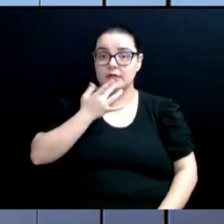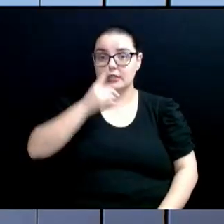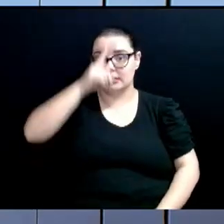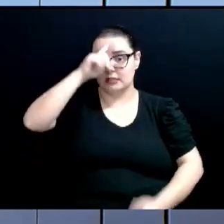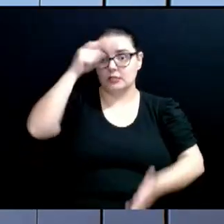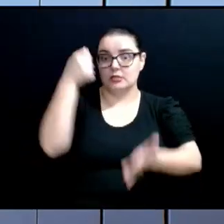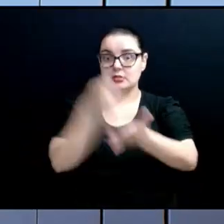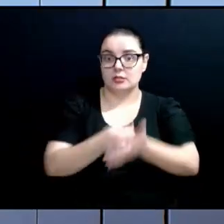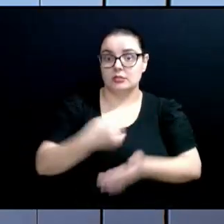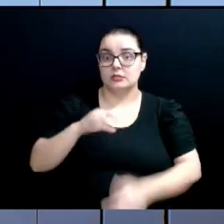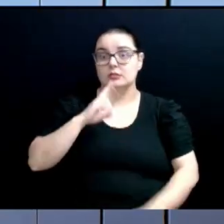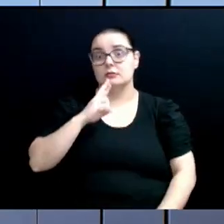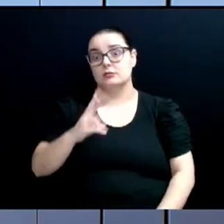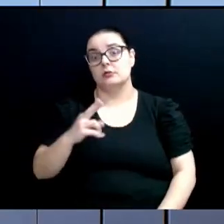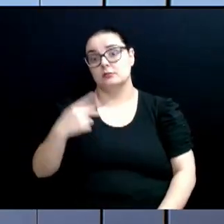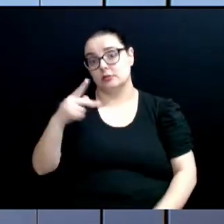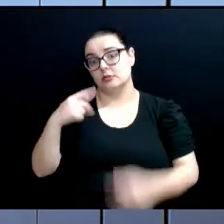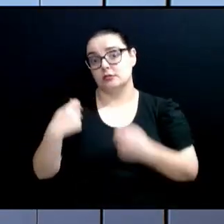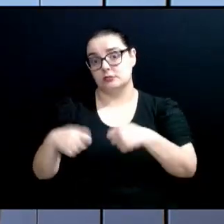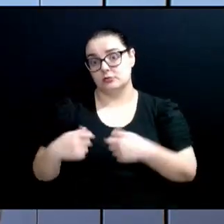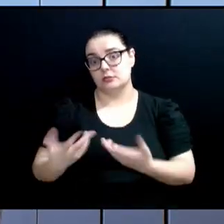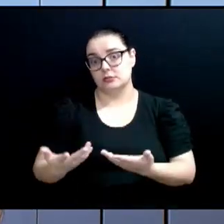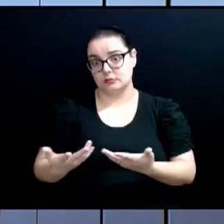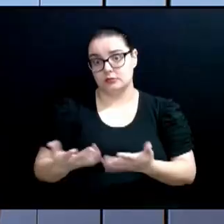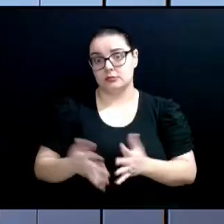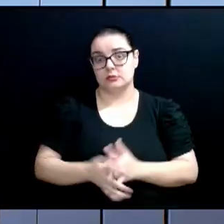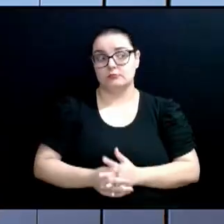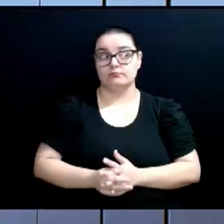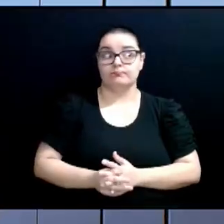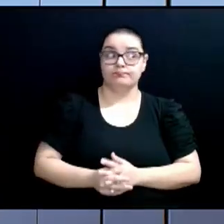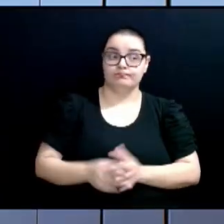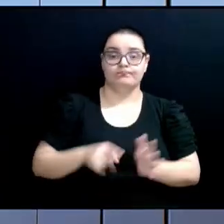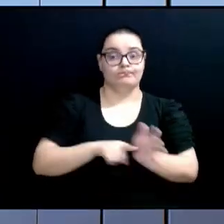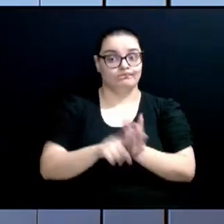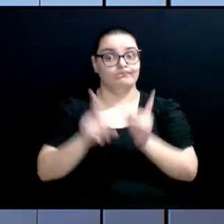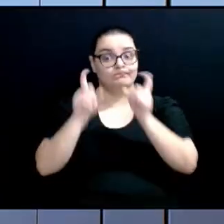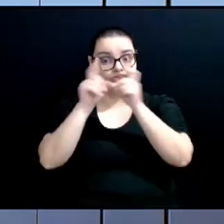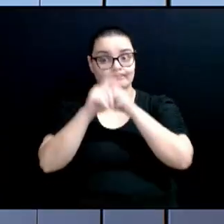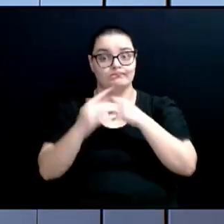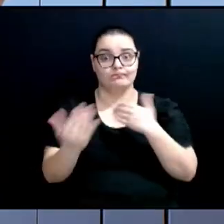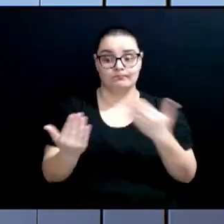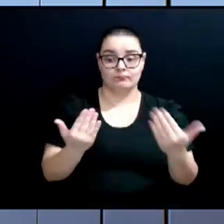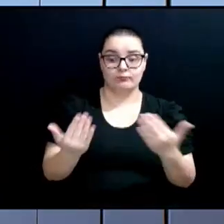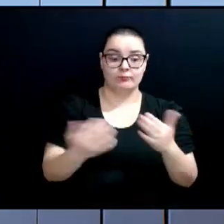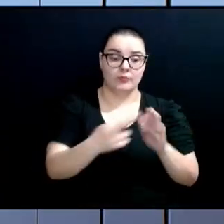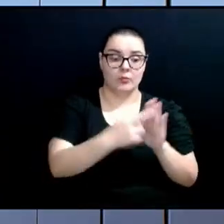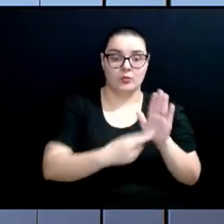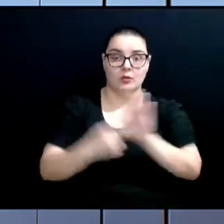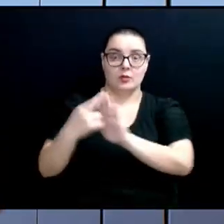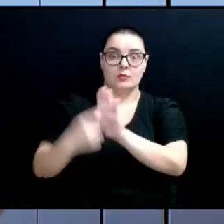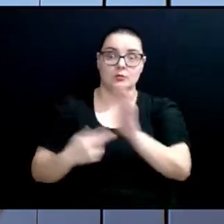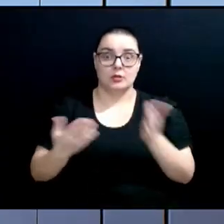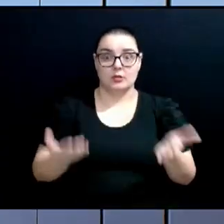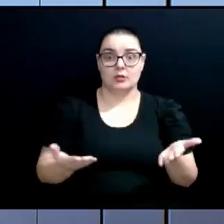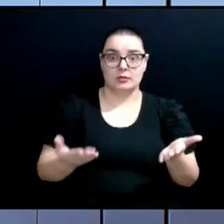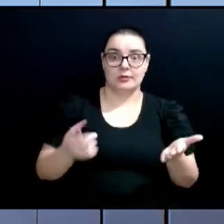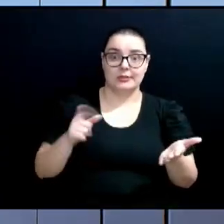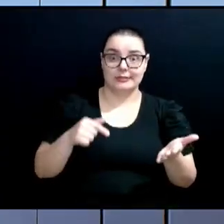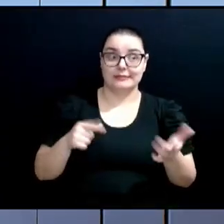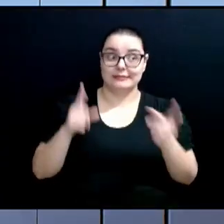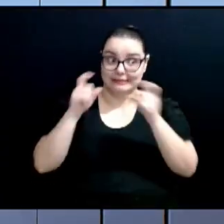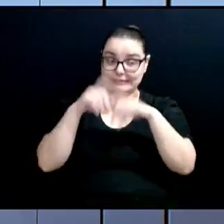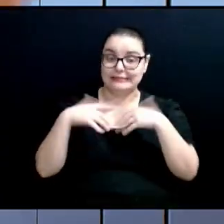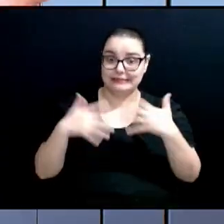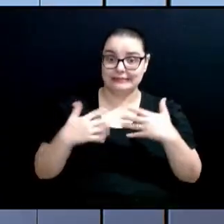necessidades, né? Então, essa é uma pergunta difícil, porque ela compara dois regimes, e ela é muito capciosa, né? Ela compara dois regimes